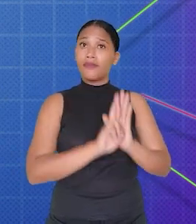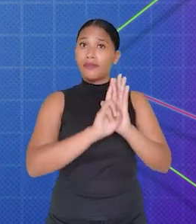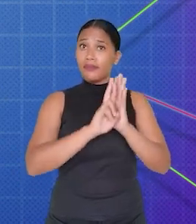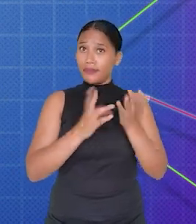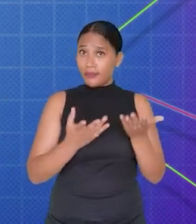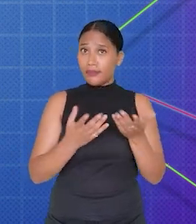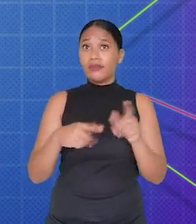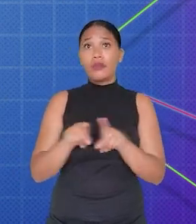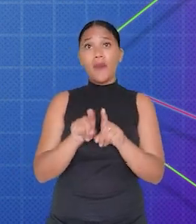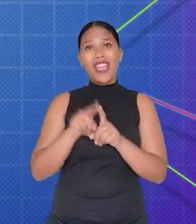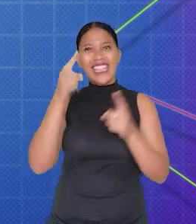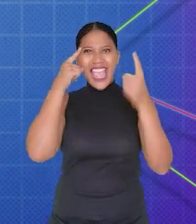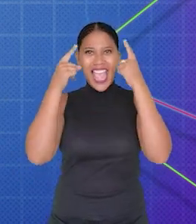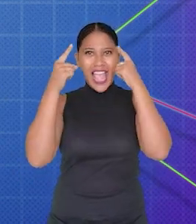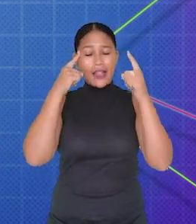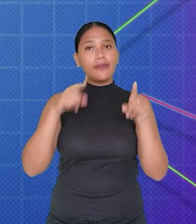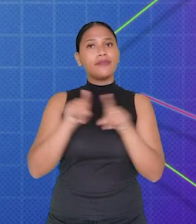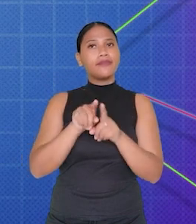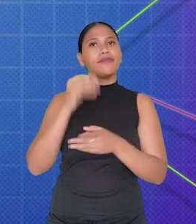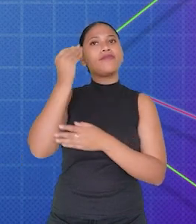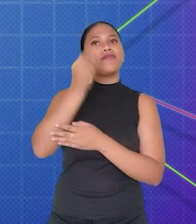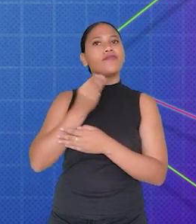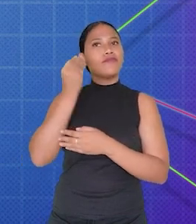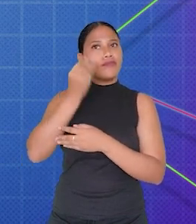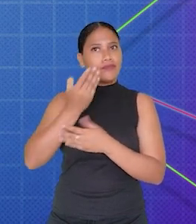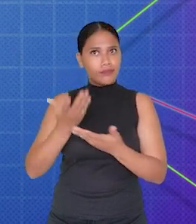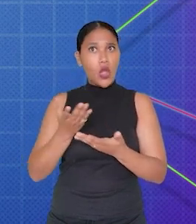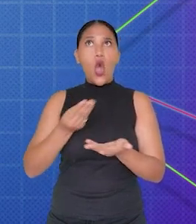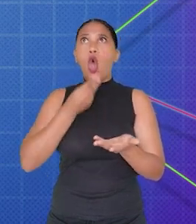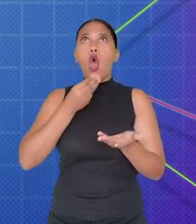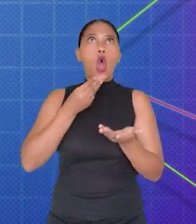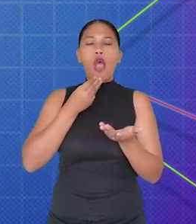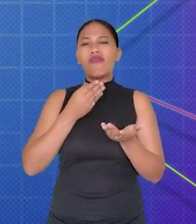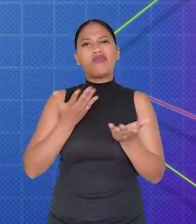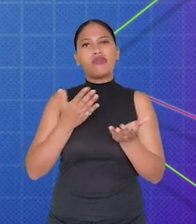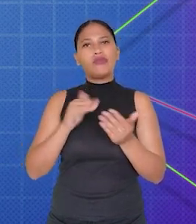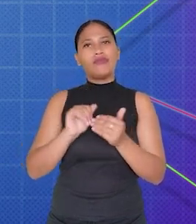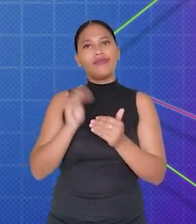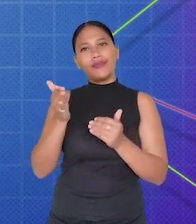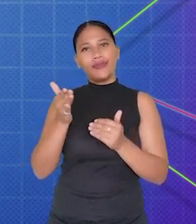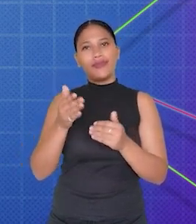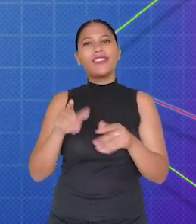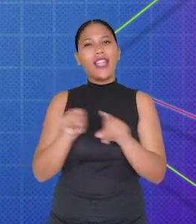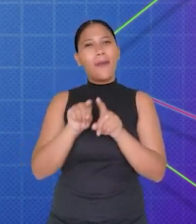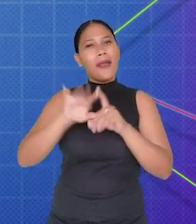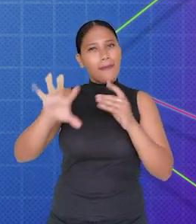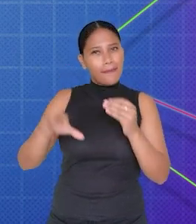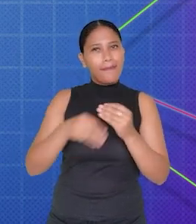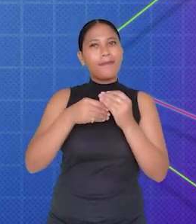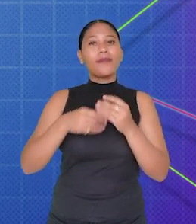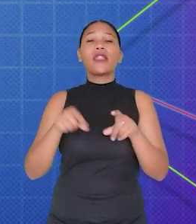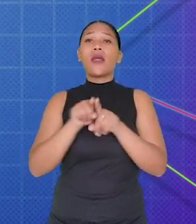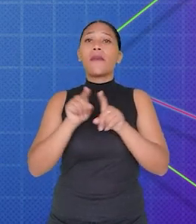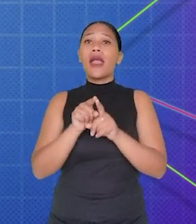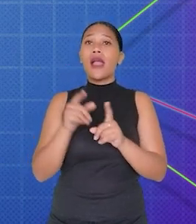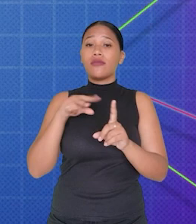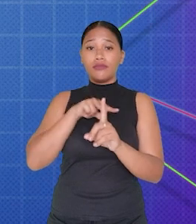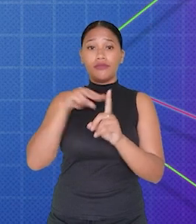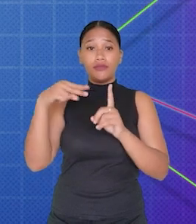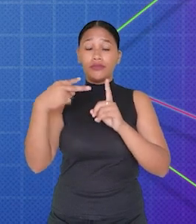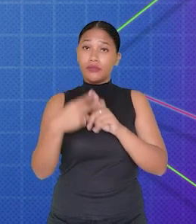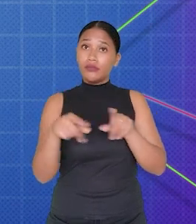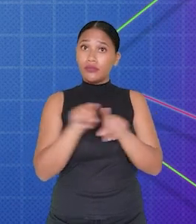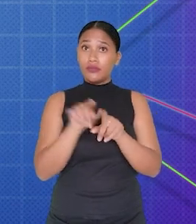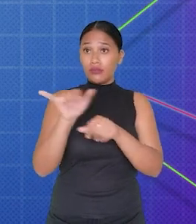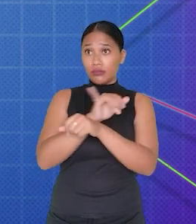bem como a representação de ideias e experiências que fogem ao óbvio. Além disso, ao incluir pontos de vista alternativos,